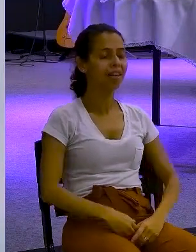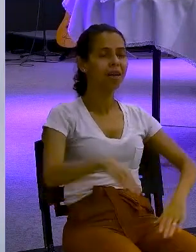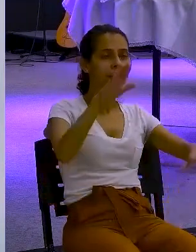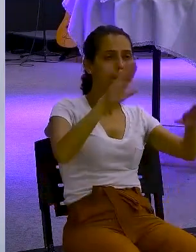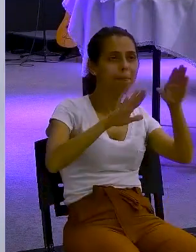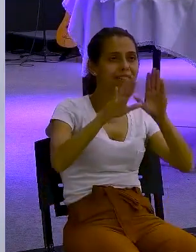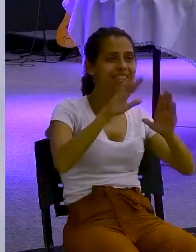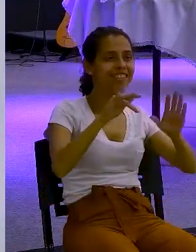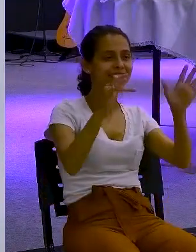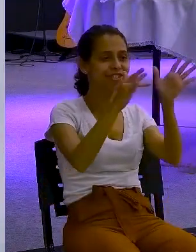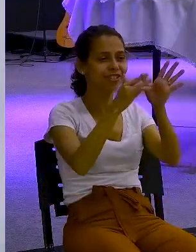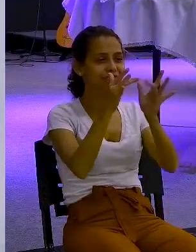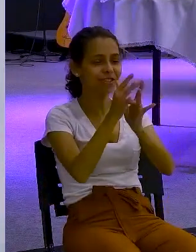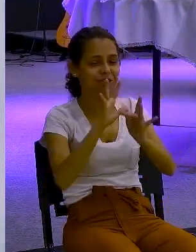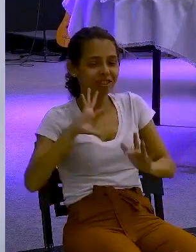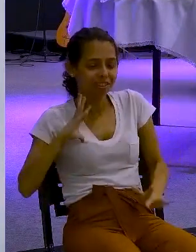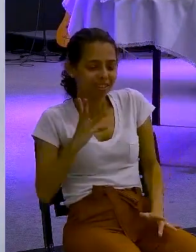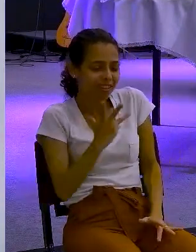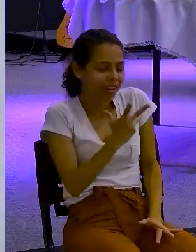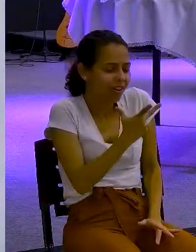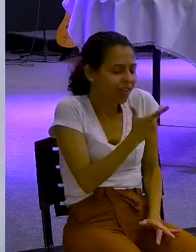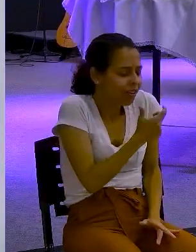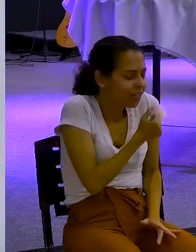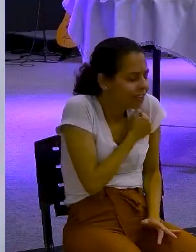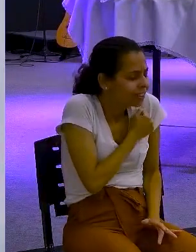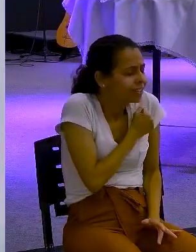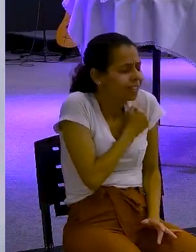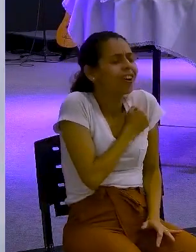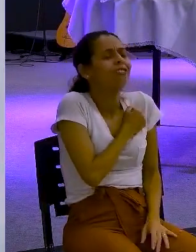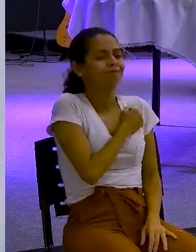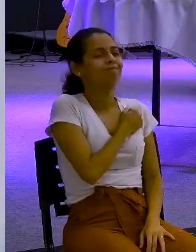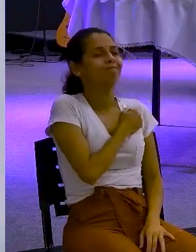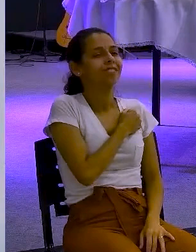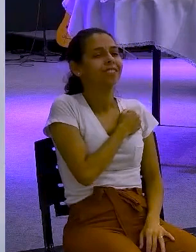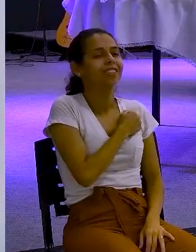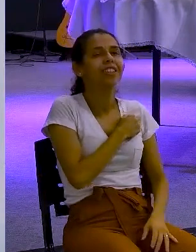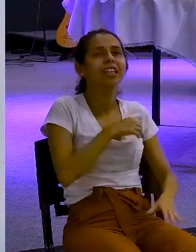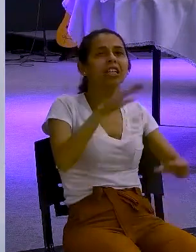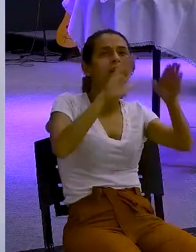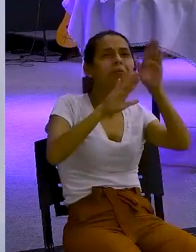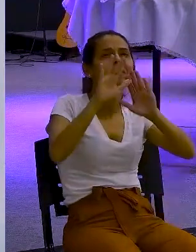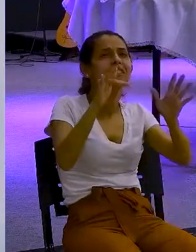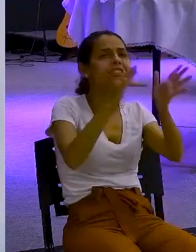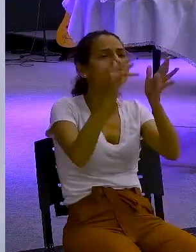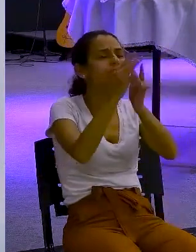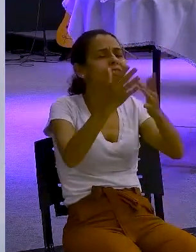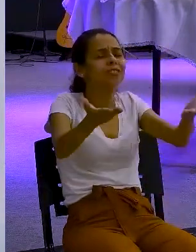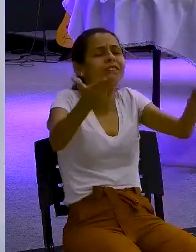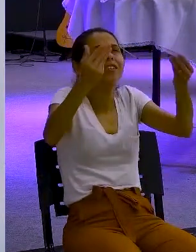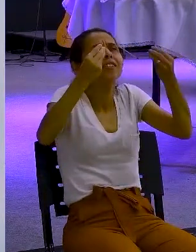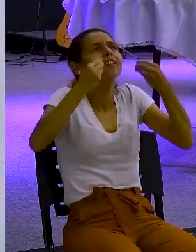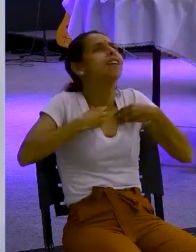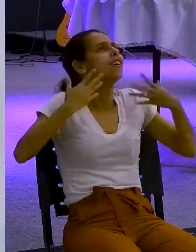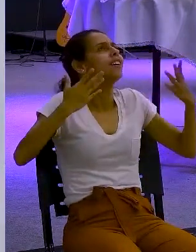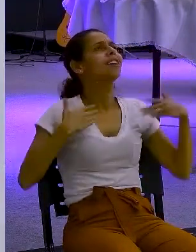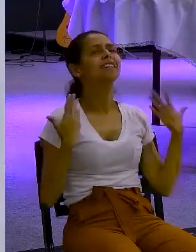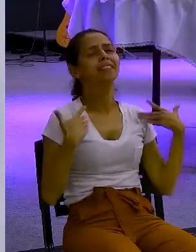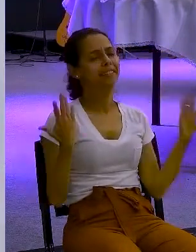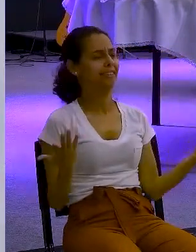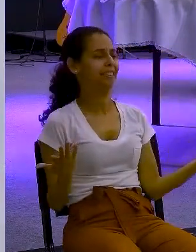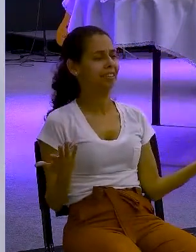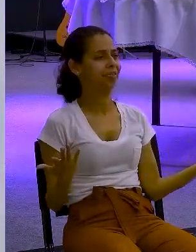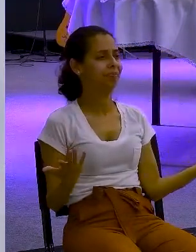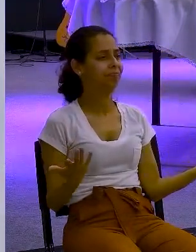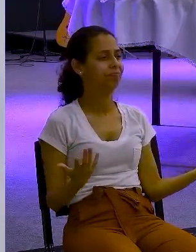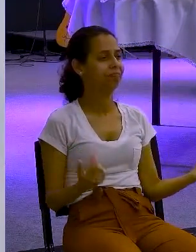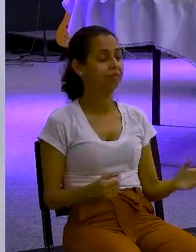Jesus é sinal de salvação. A presença de Jesus traz alegria. Vejamos essas verdades então no